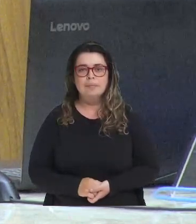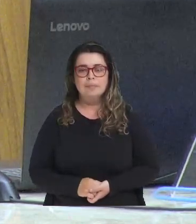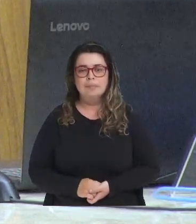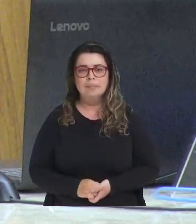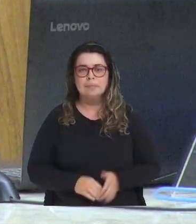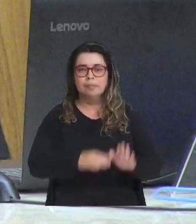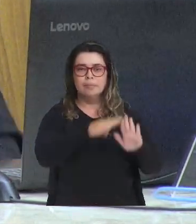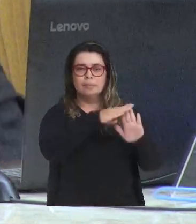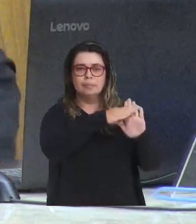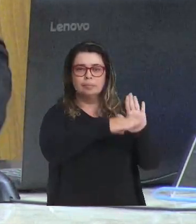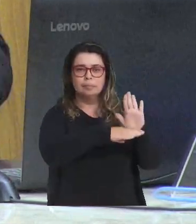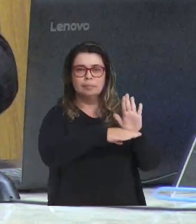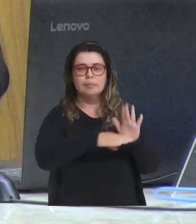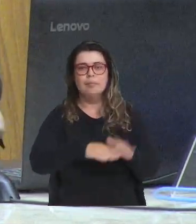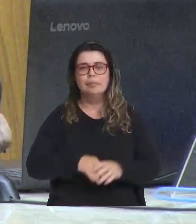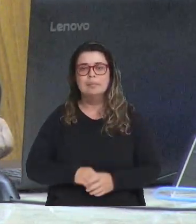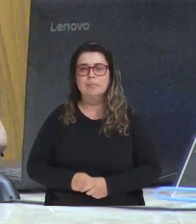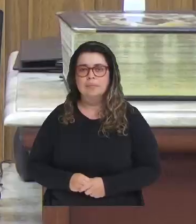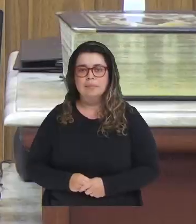da ordem do dia.